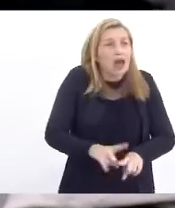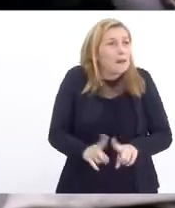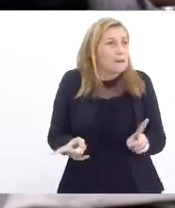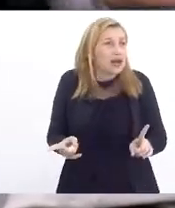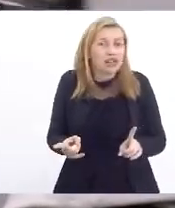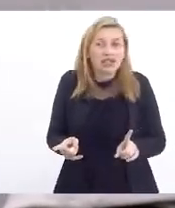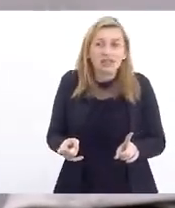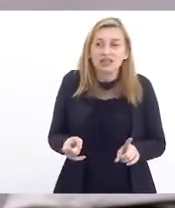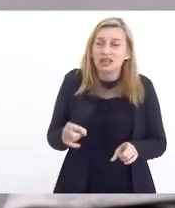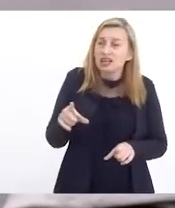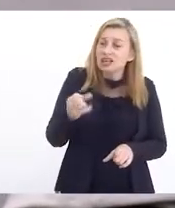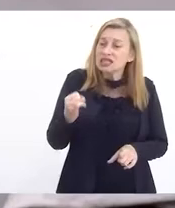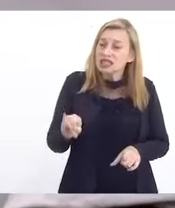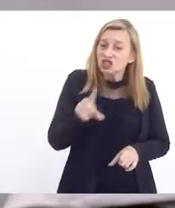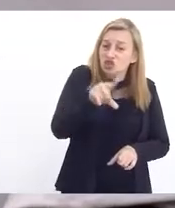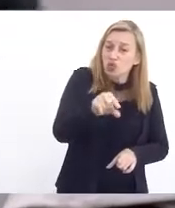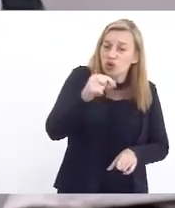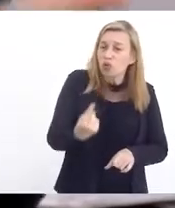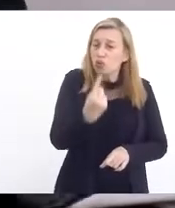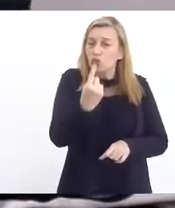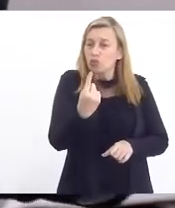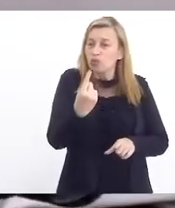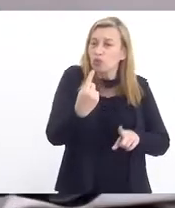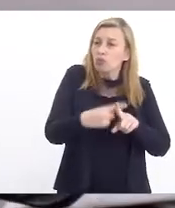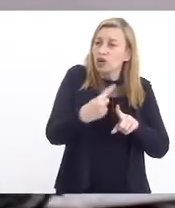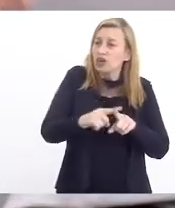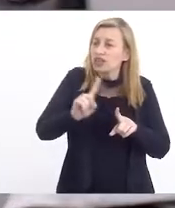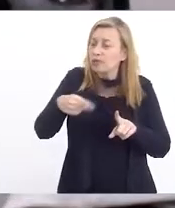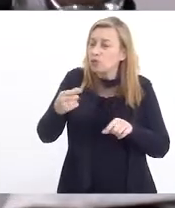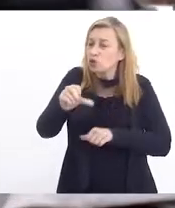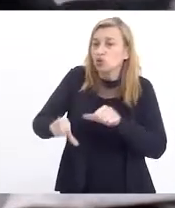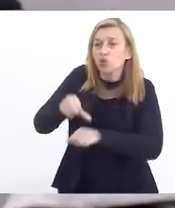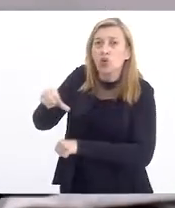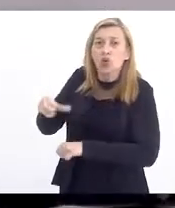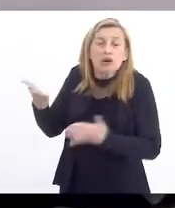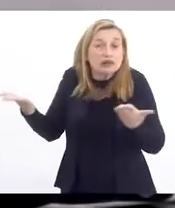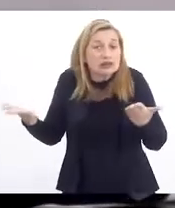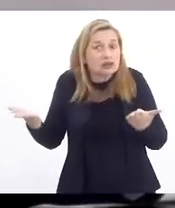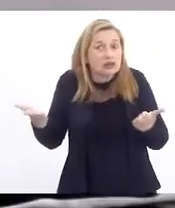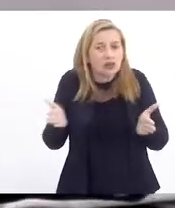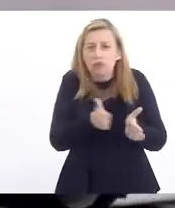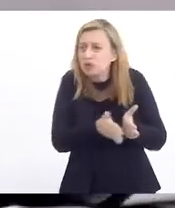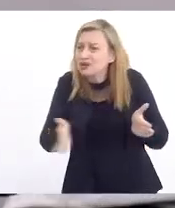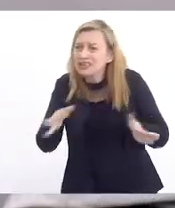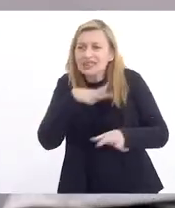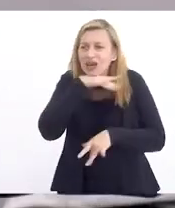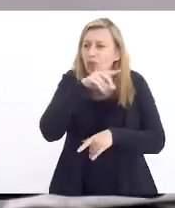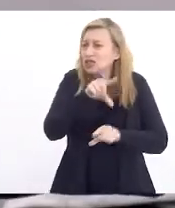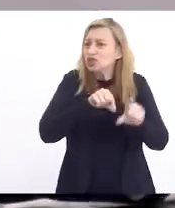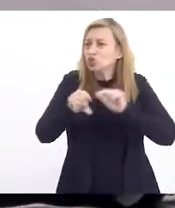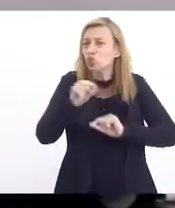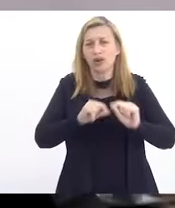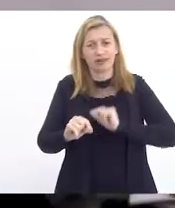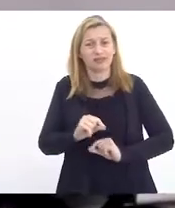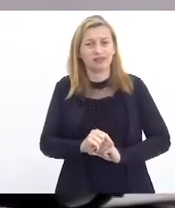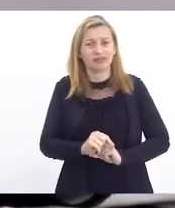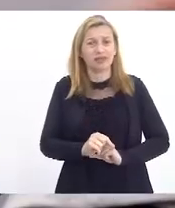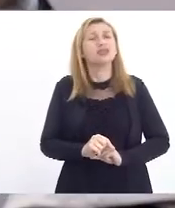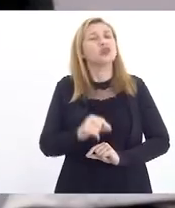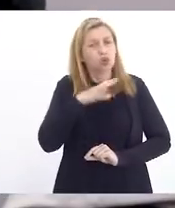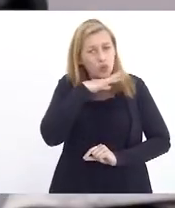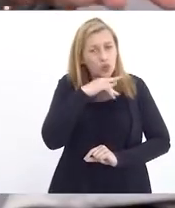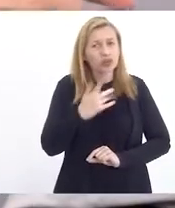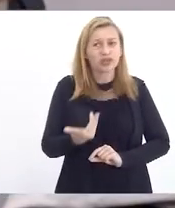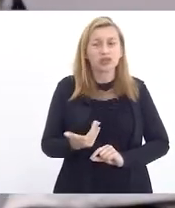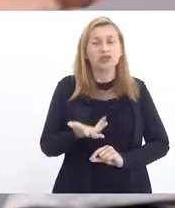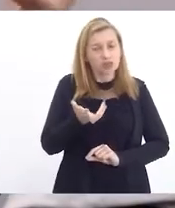botou um, porque meses depois tirou e botou outro, né? Por quê? Porque o processo é muito ruim de escolha. Muito ruim. Então,